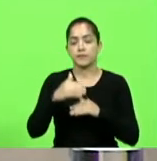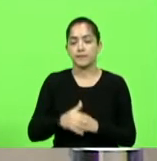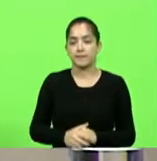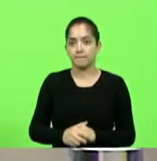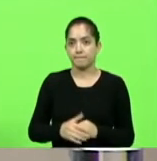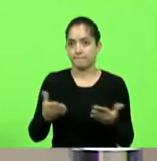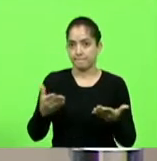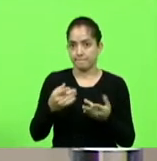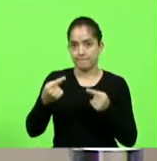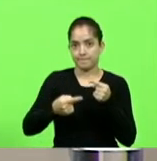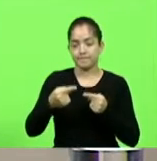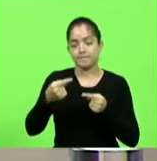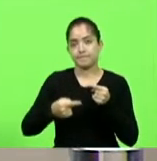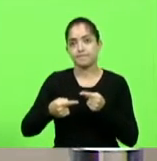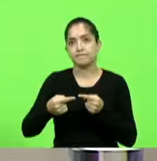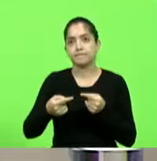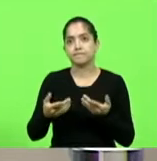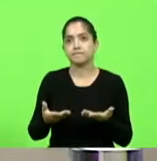Em discussão.